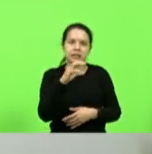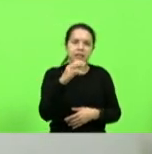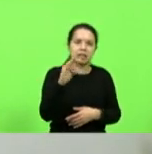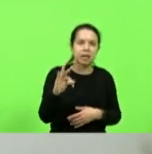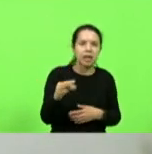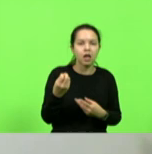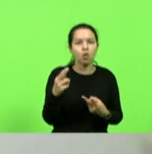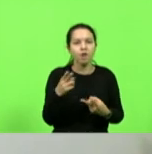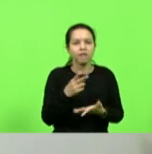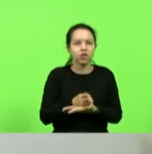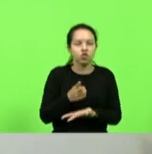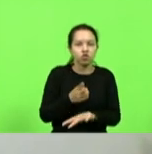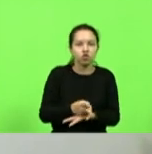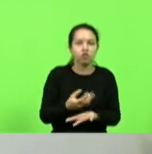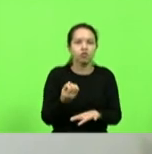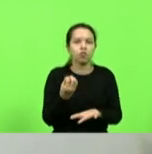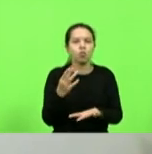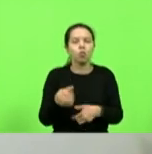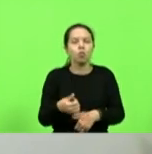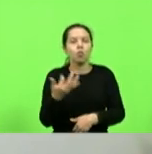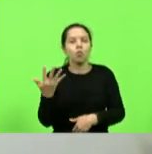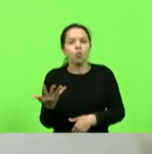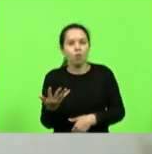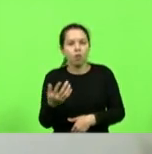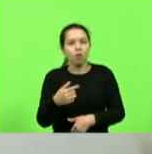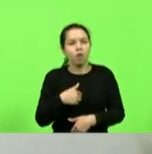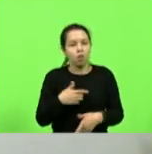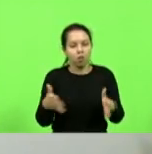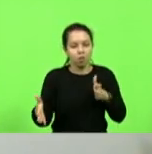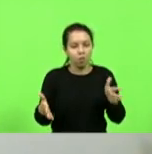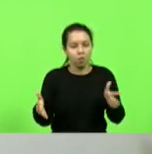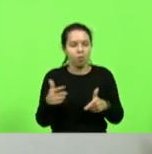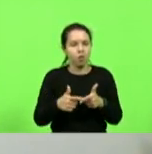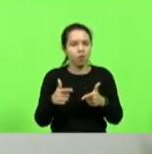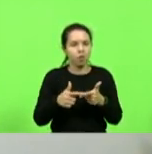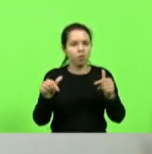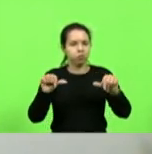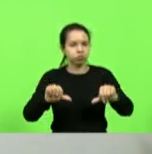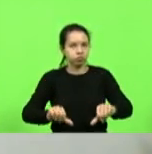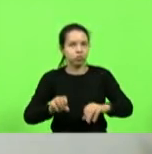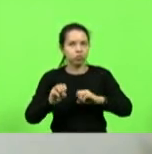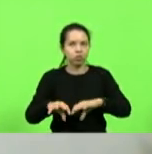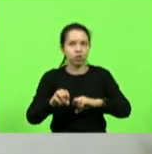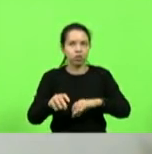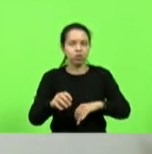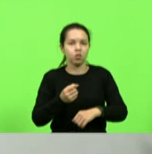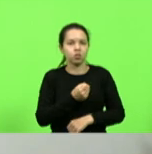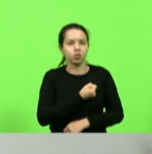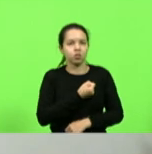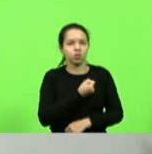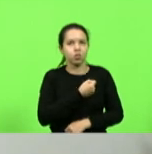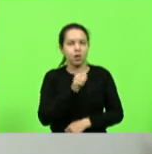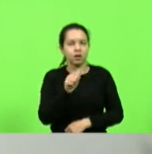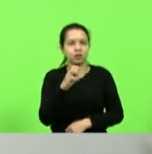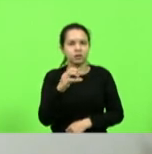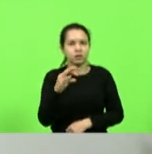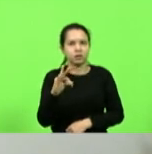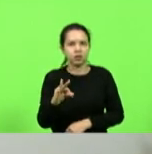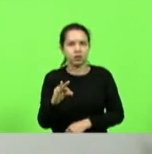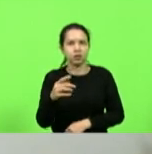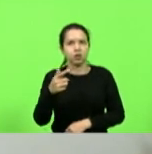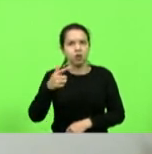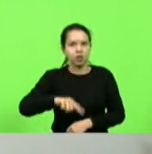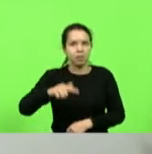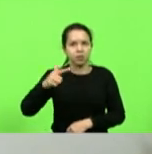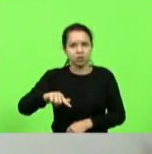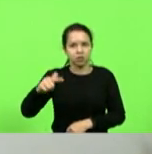né? Tendo presente que o drama que a gente vive na educação hoje, com o número grande de ACTs, nós não podemos repetir